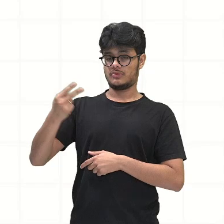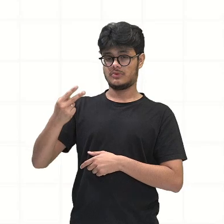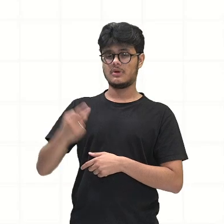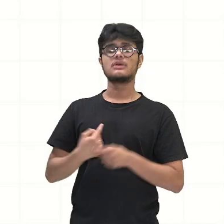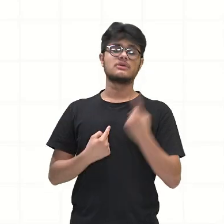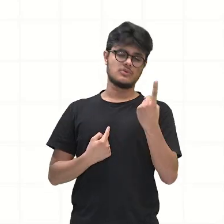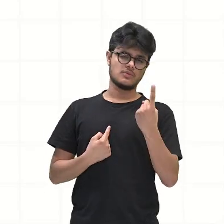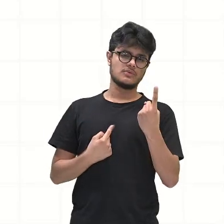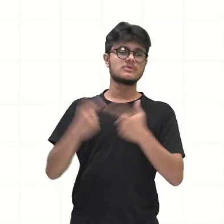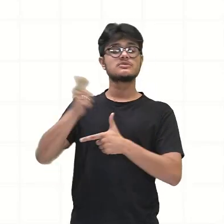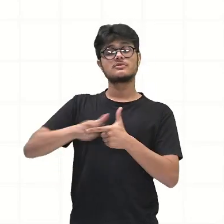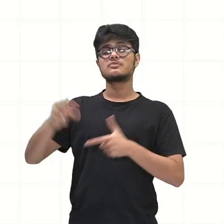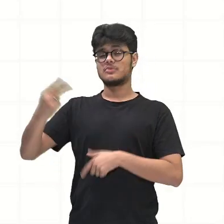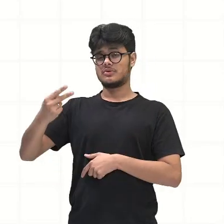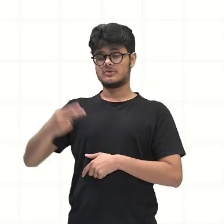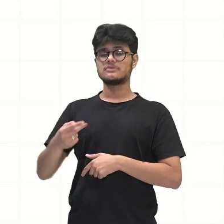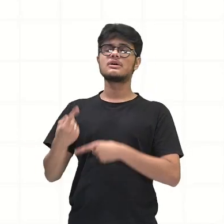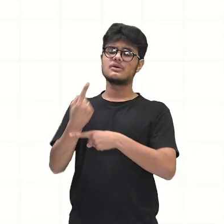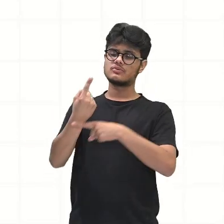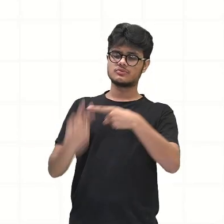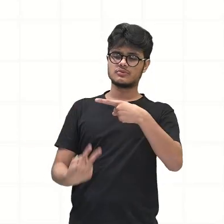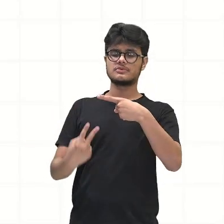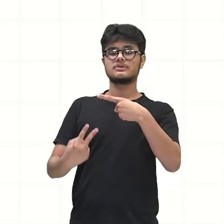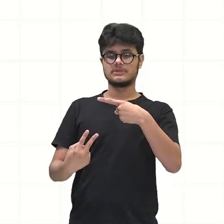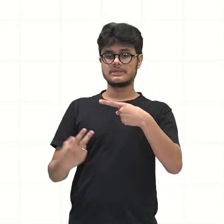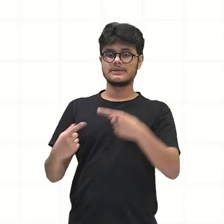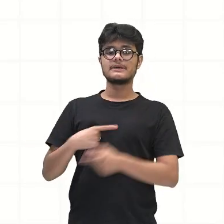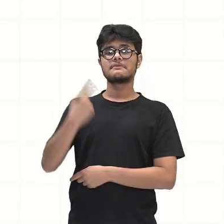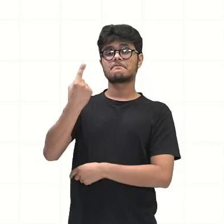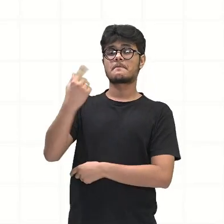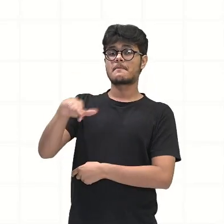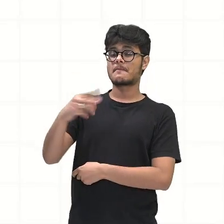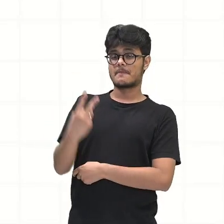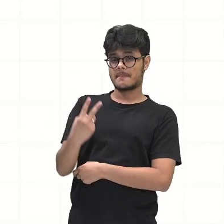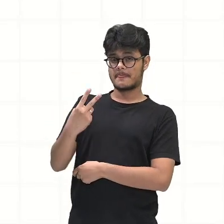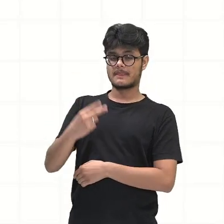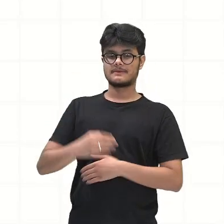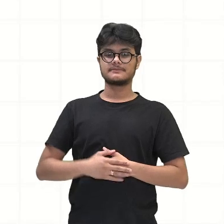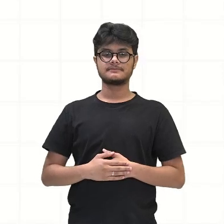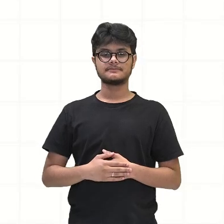sobre 2. Ou seja, 1 sobre 2 é a mesma coisa que